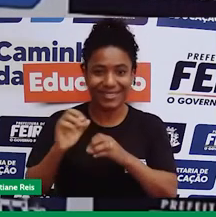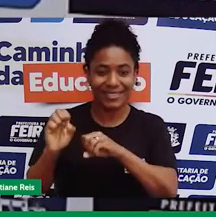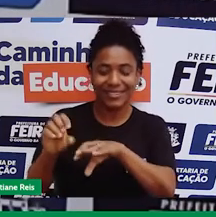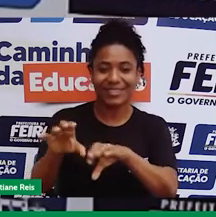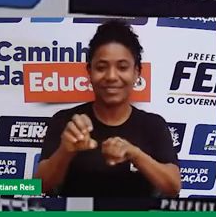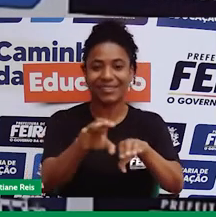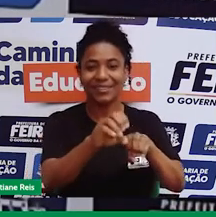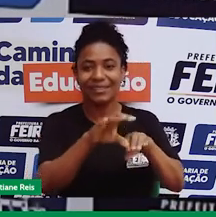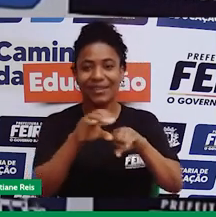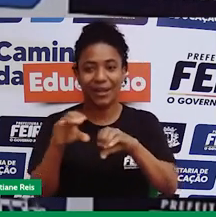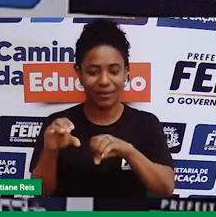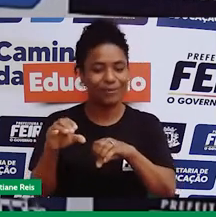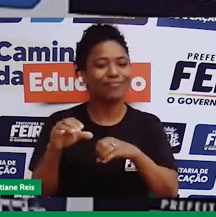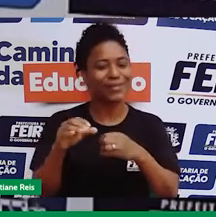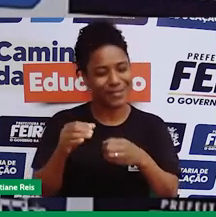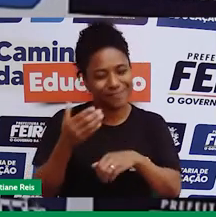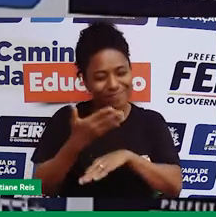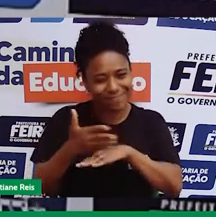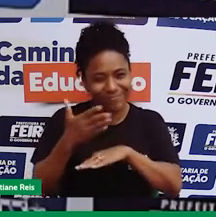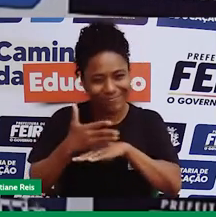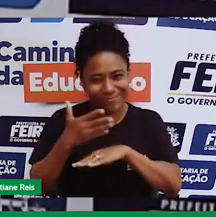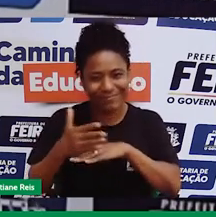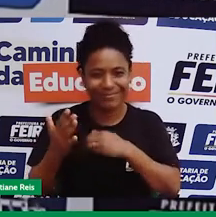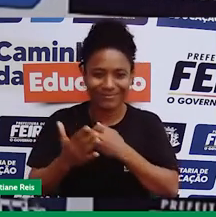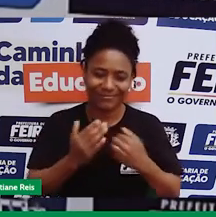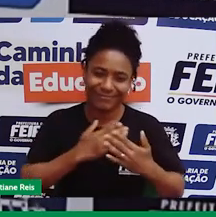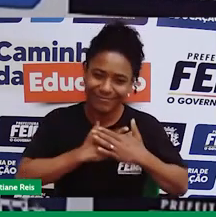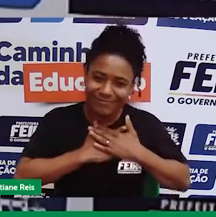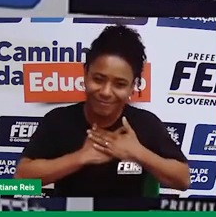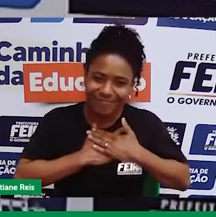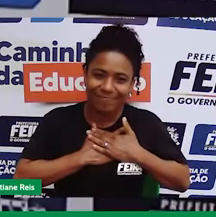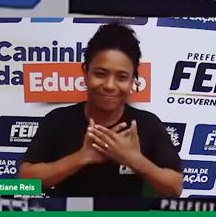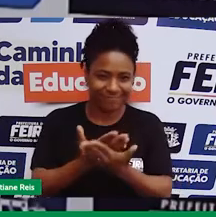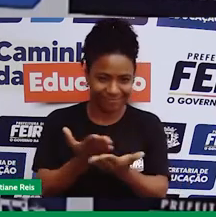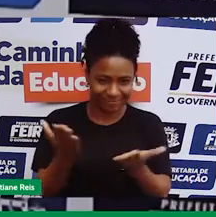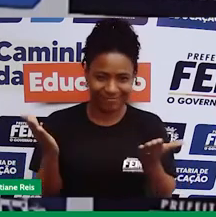que eu preparei com muito carinho para vocês.